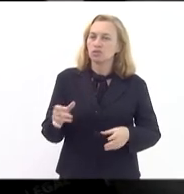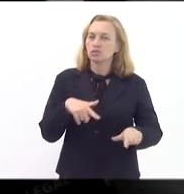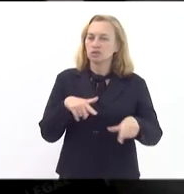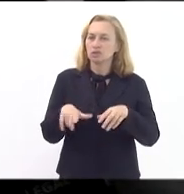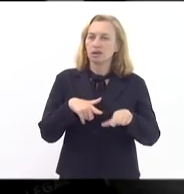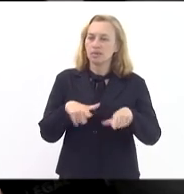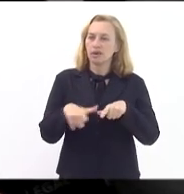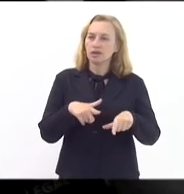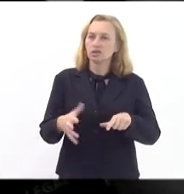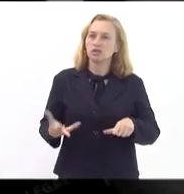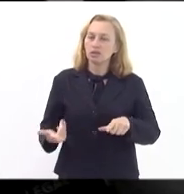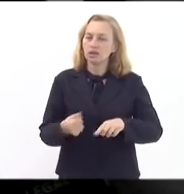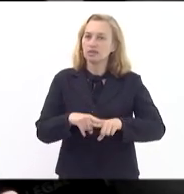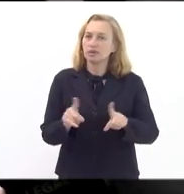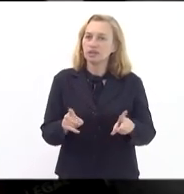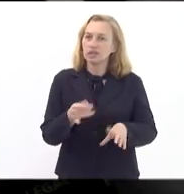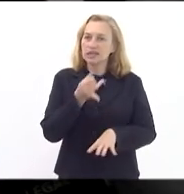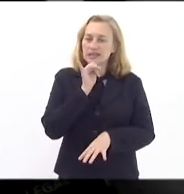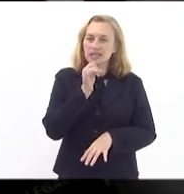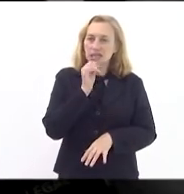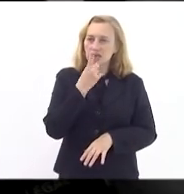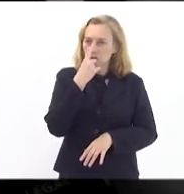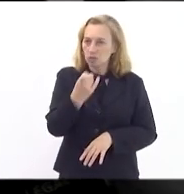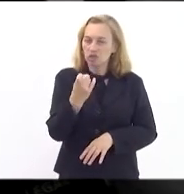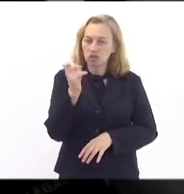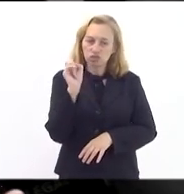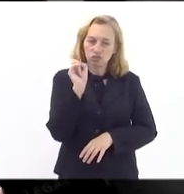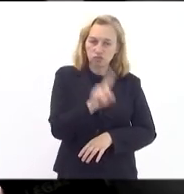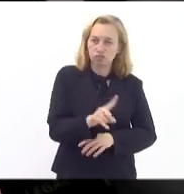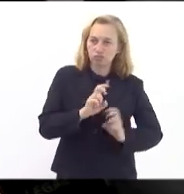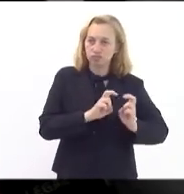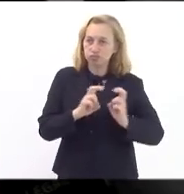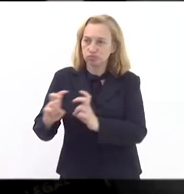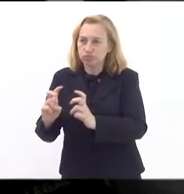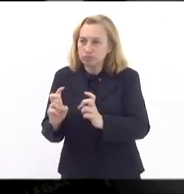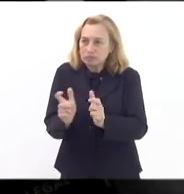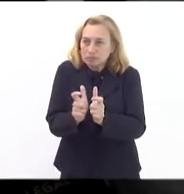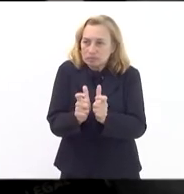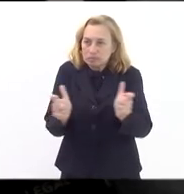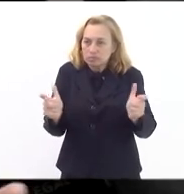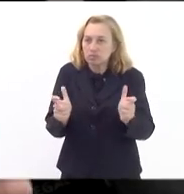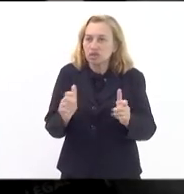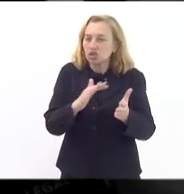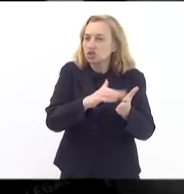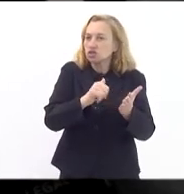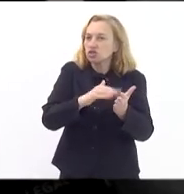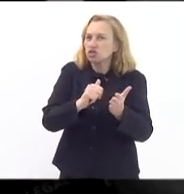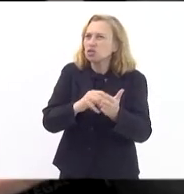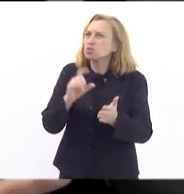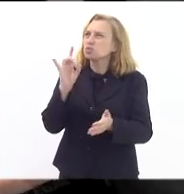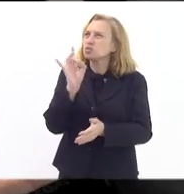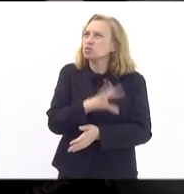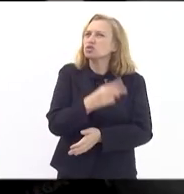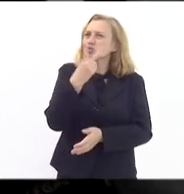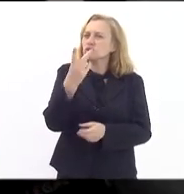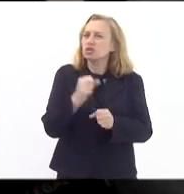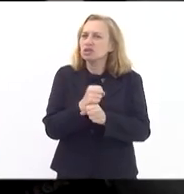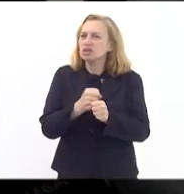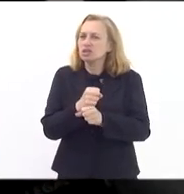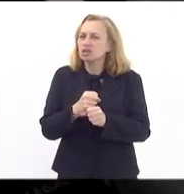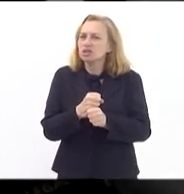perfeito estado mas por exemplo o lixo na Via férrea é uma quantidade enorme nos retiramos nos últimos dois anos